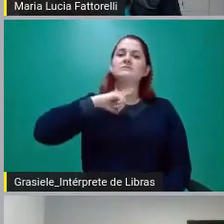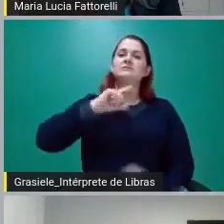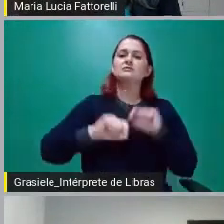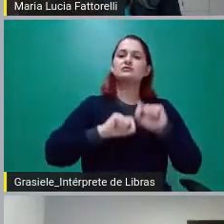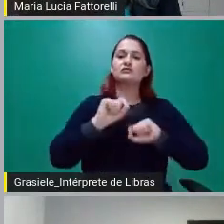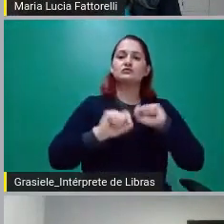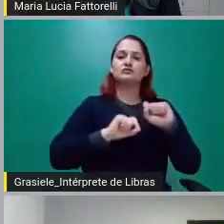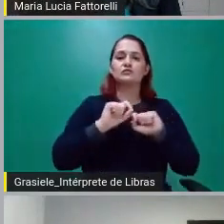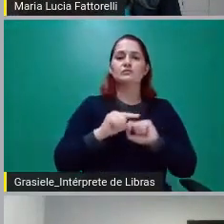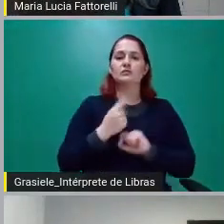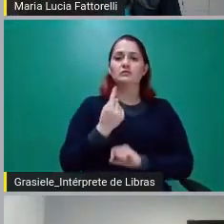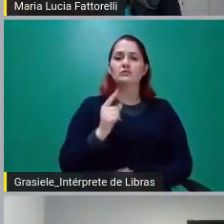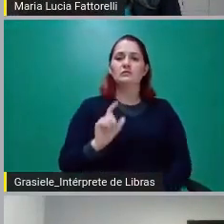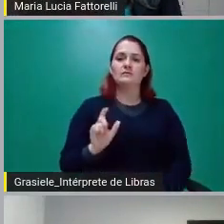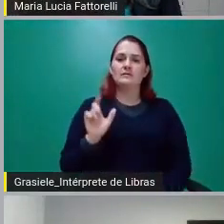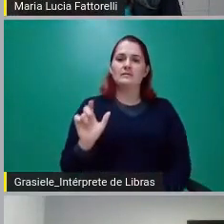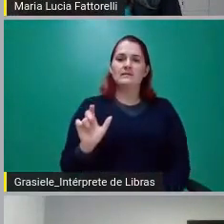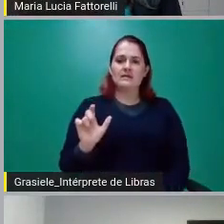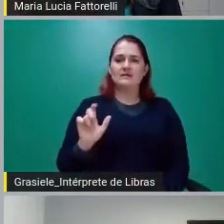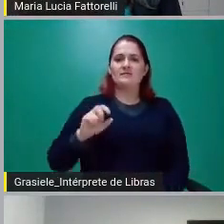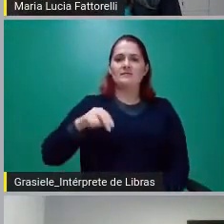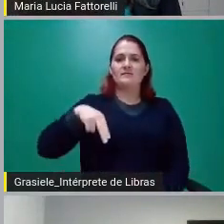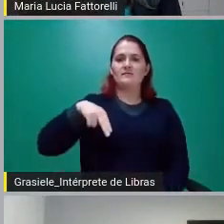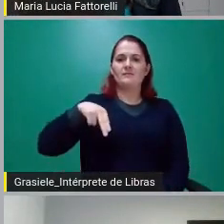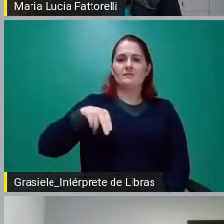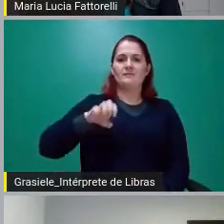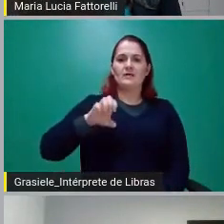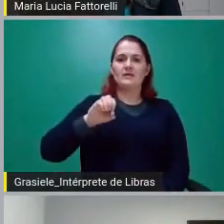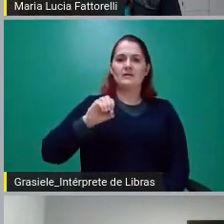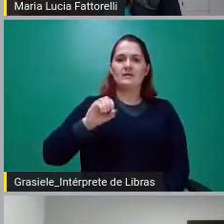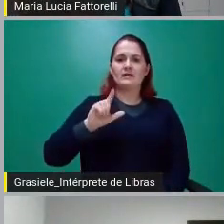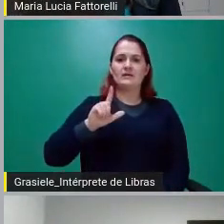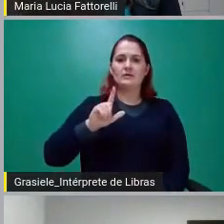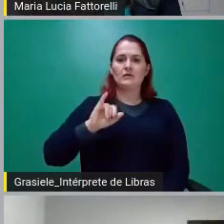numa só palavra, neoliberalismo,